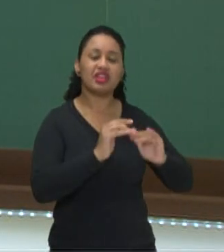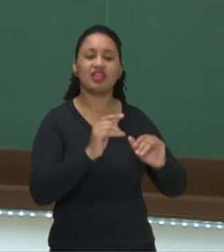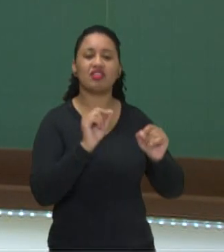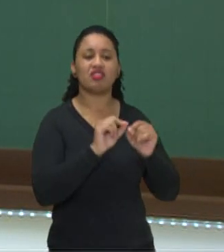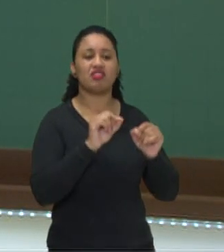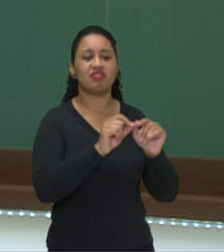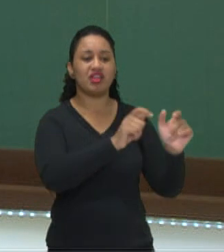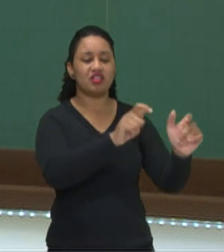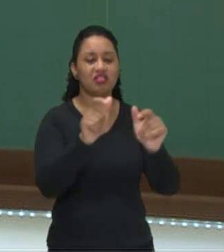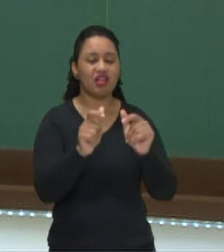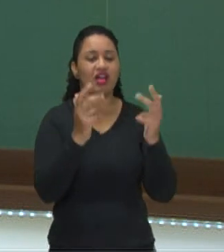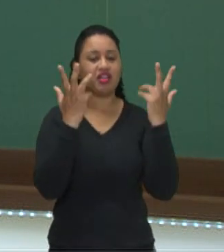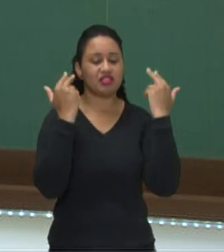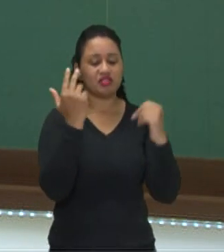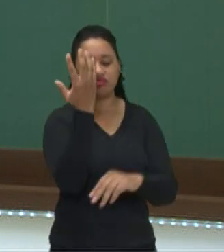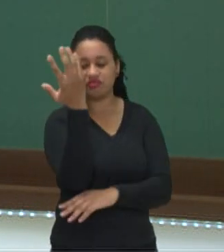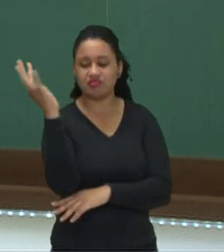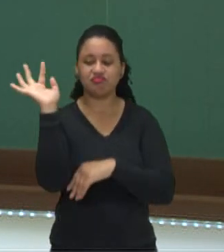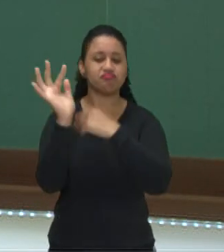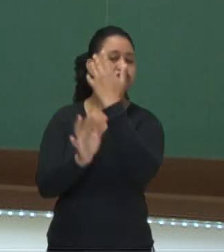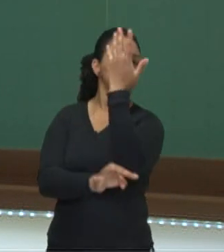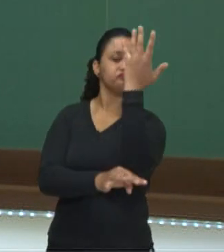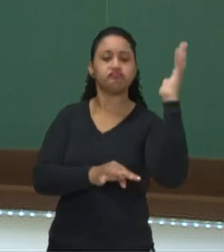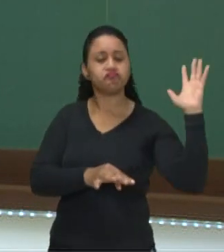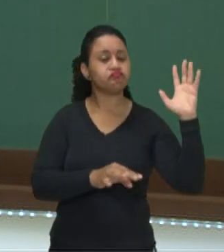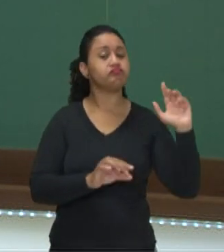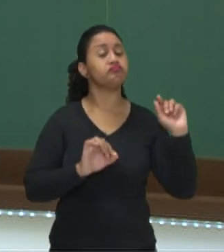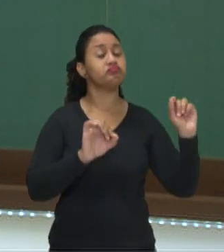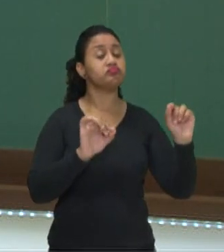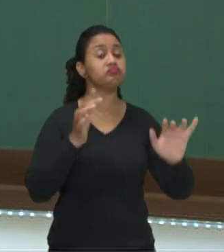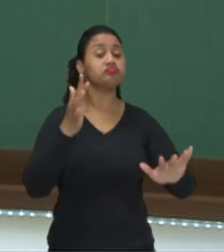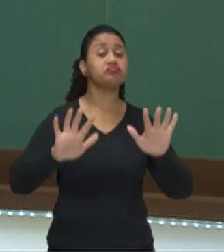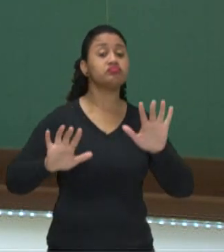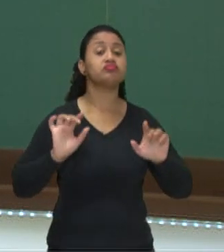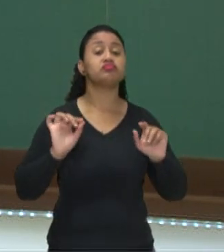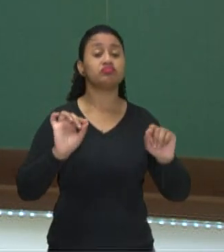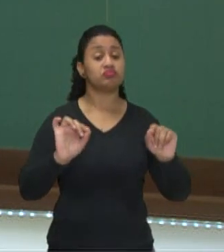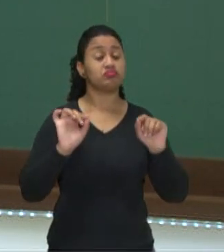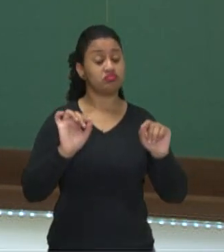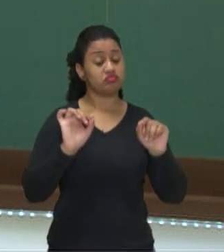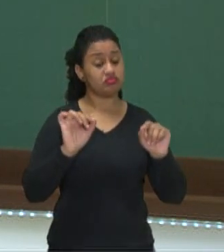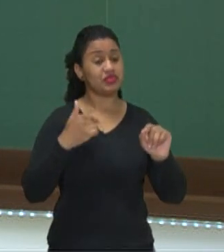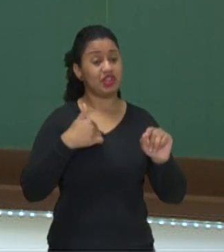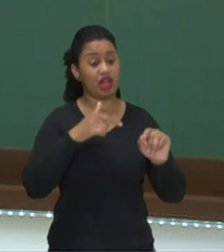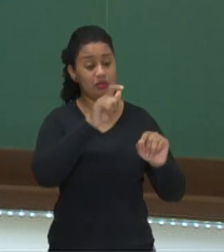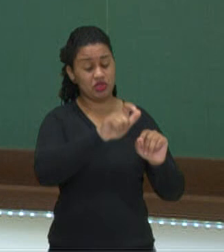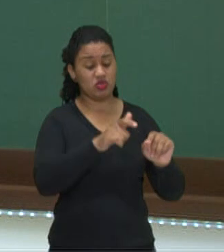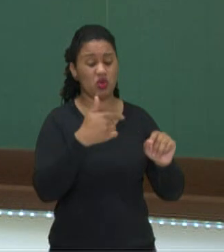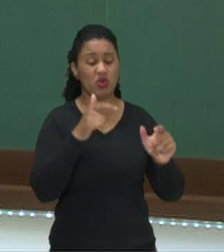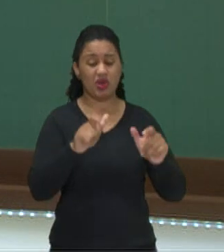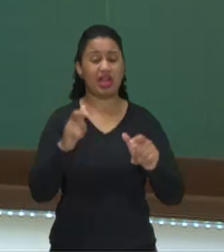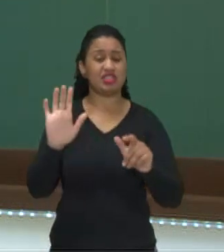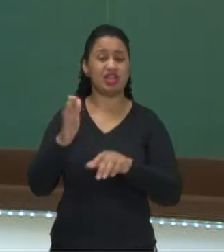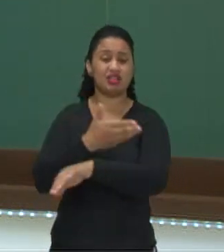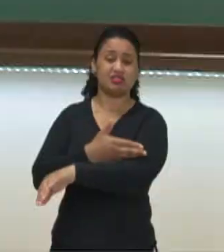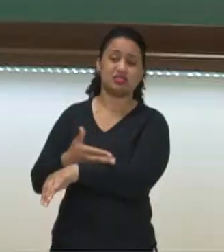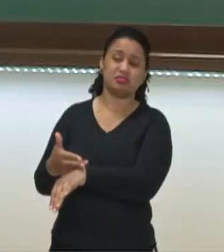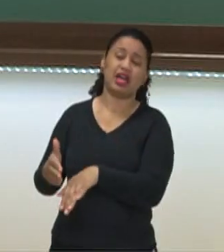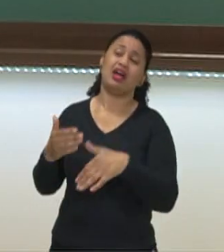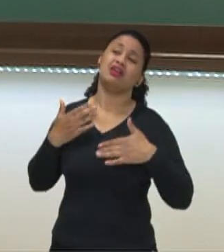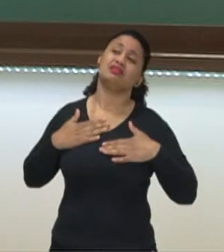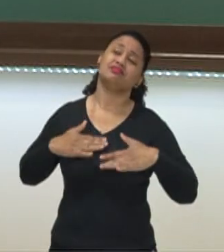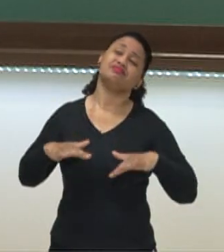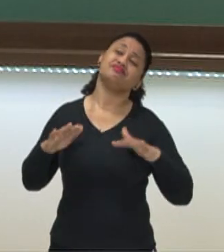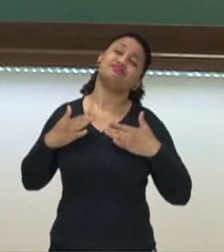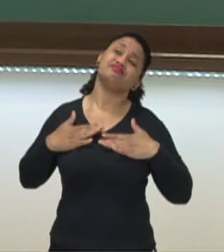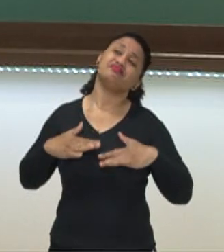no ambiente natural, né, nesse ambiente da natureza, muitas vezes elas tiram a pessoa do ambiente urbano. Então, aquela